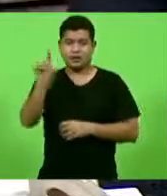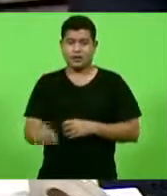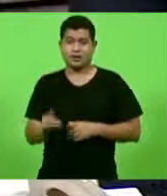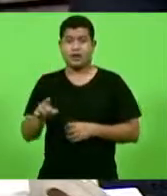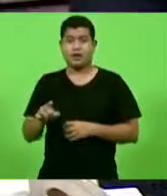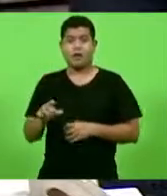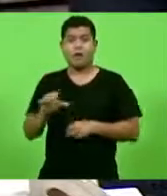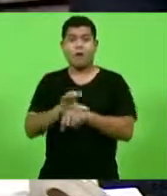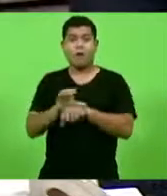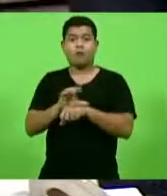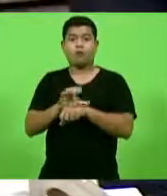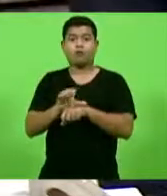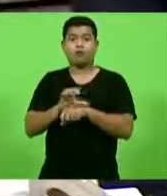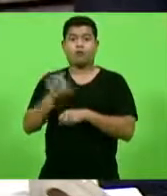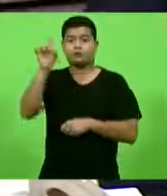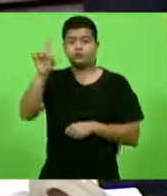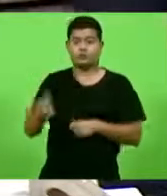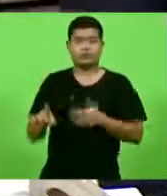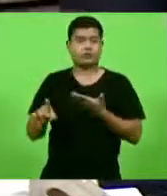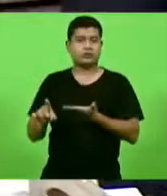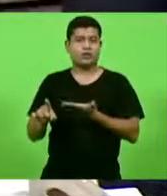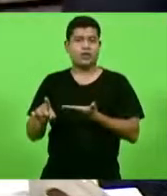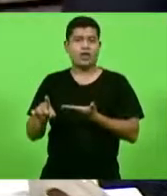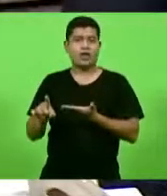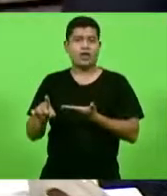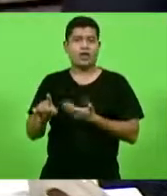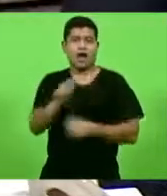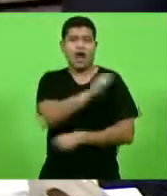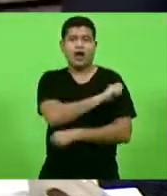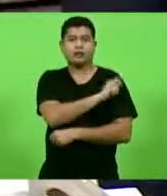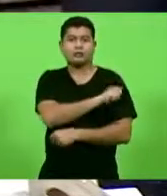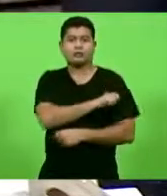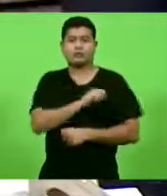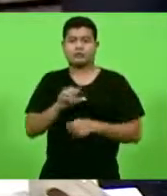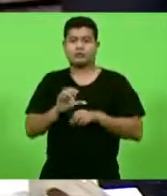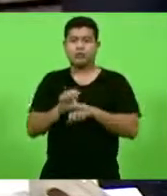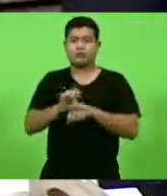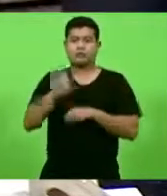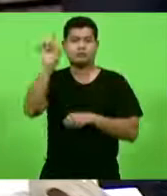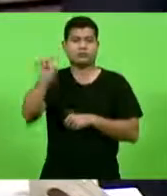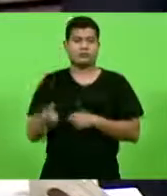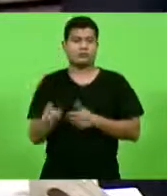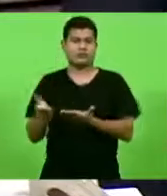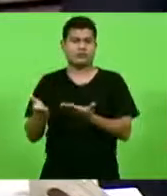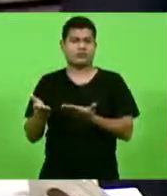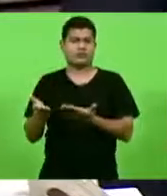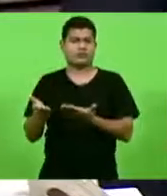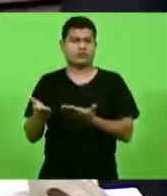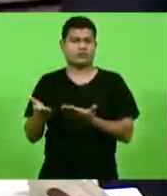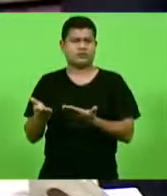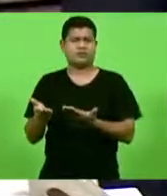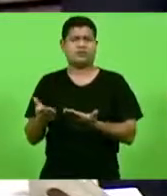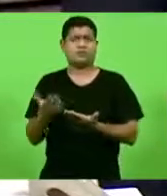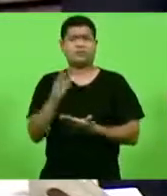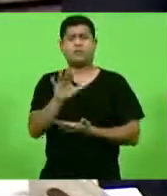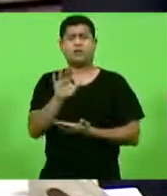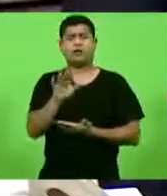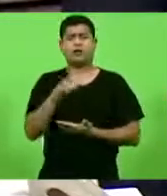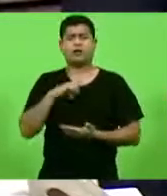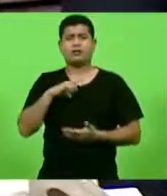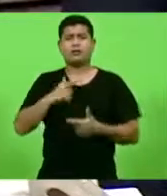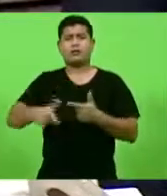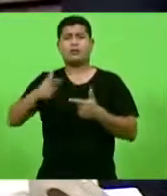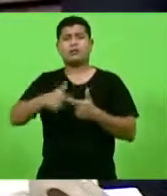direito. A matéria será lecionada por alunos do curso de direito. Mas aí nós temos um grande